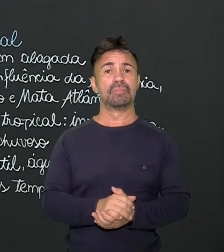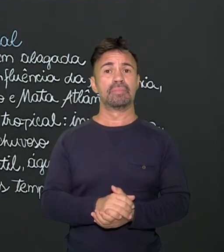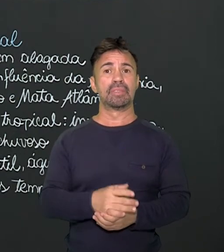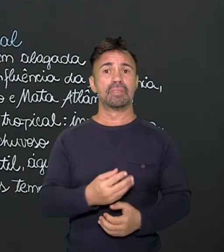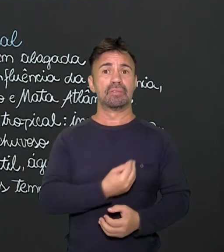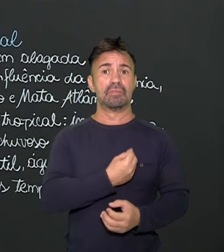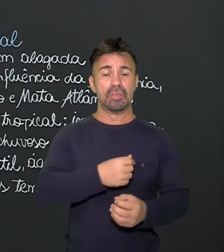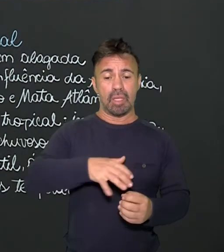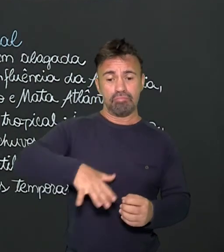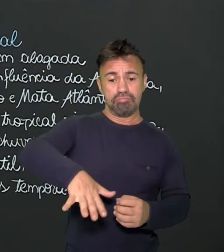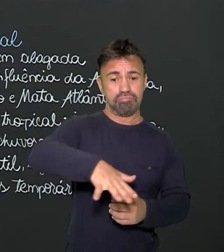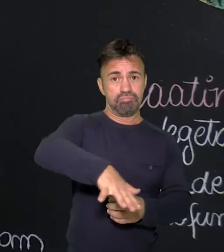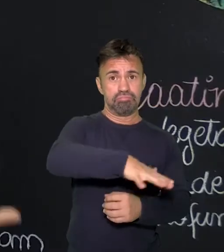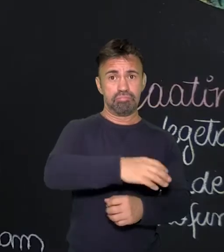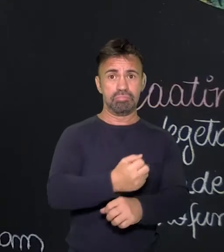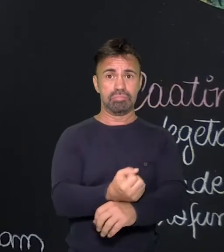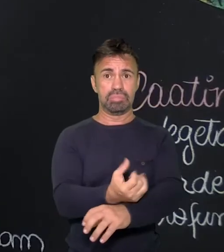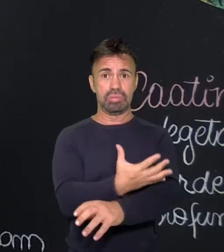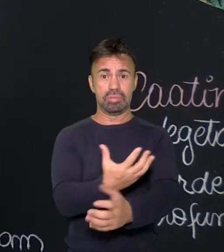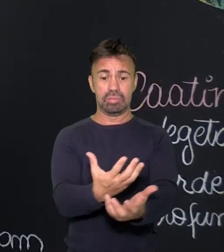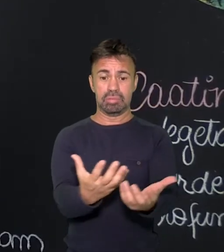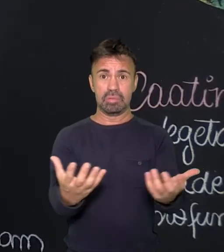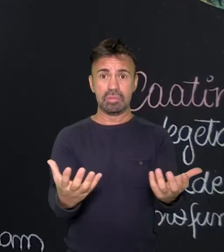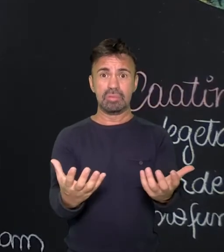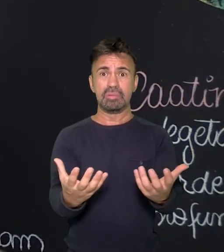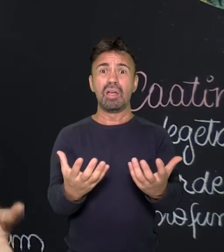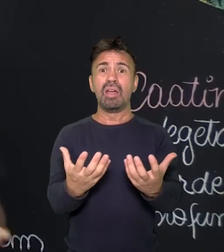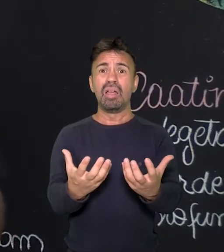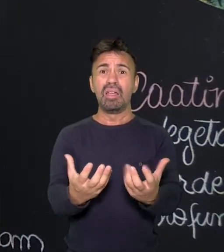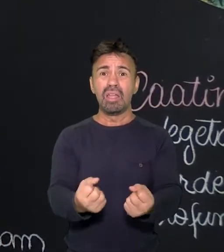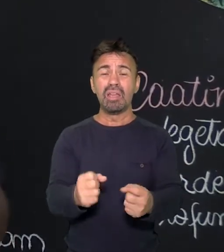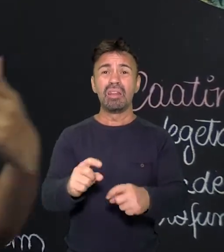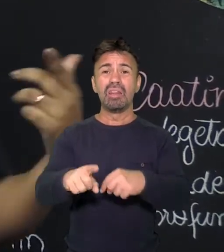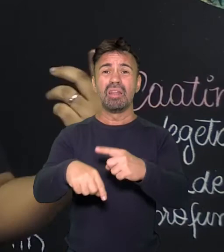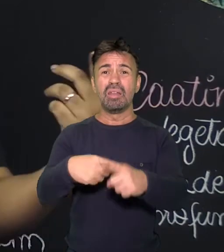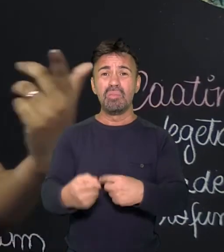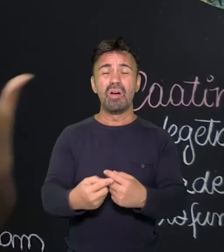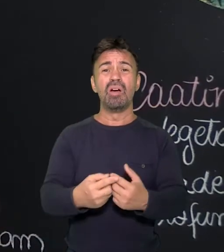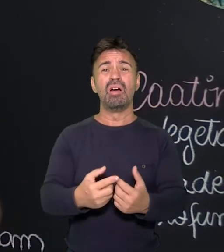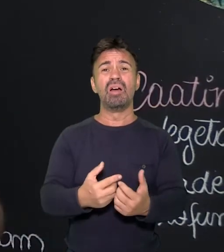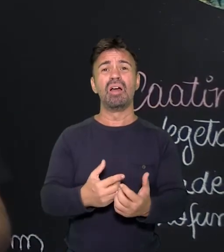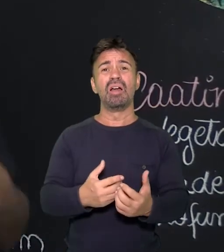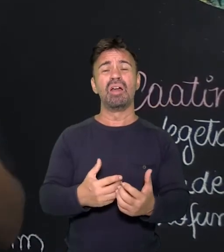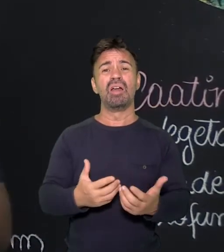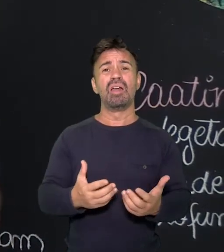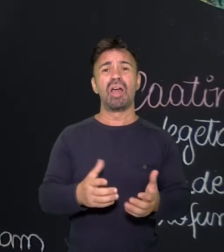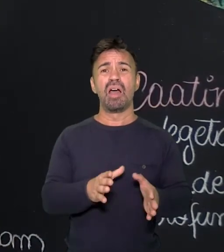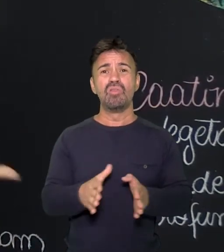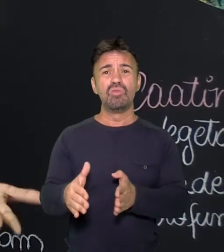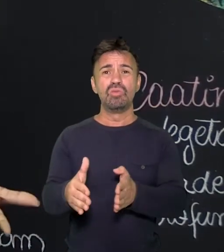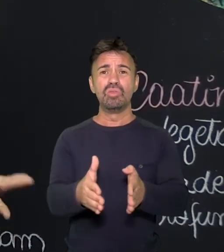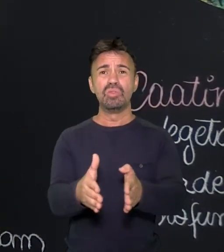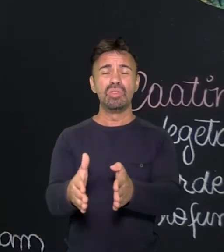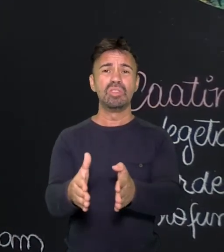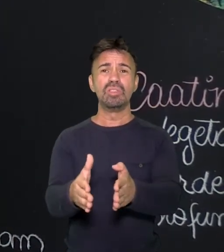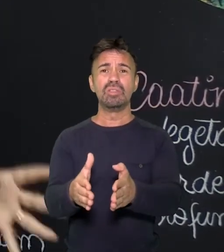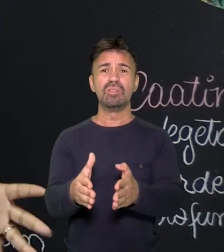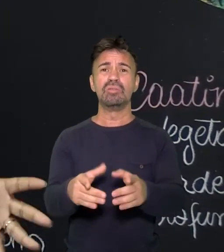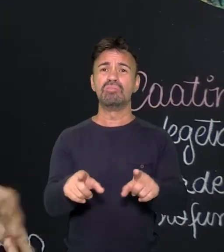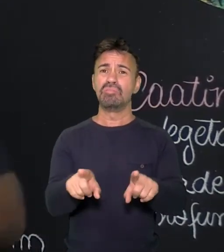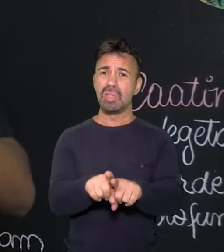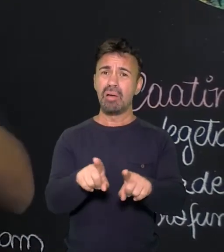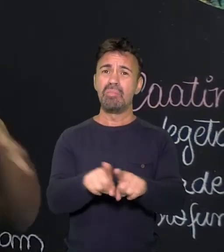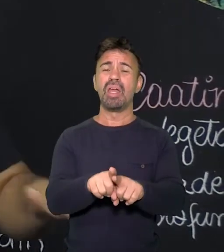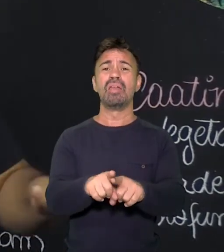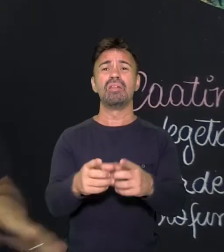grande diversidade de vida no seu entorno e quando há seca, a vida no entorno ela acompanha o rio, ou seja, ele